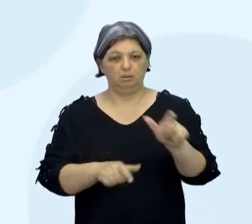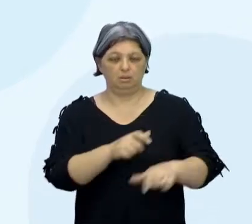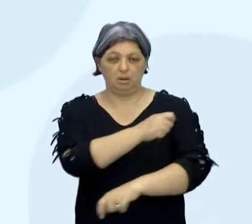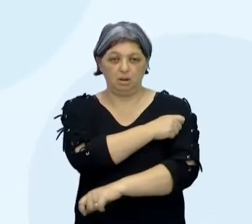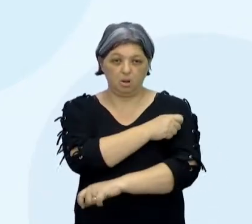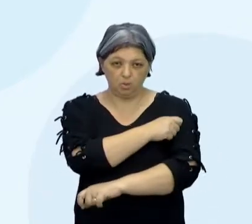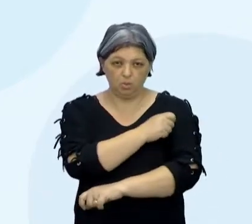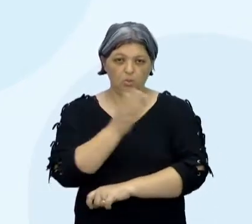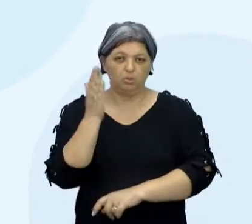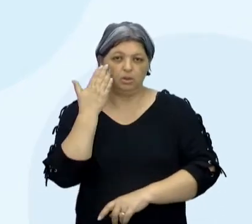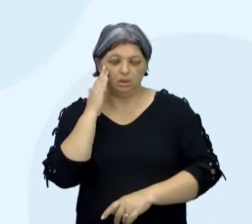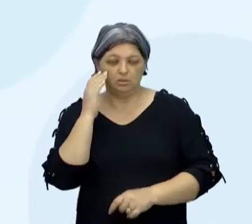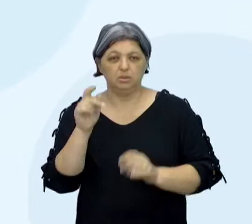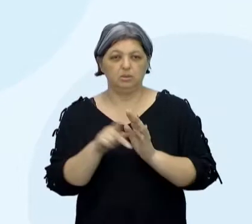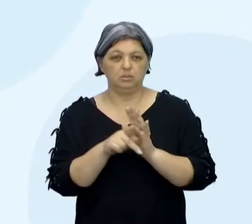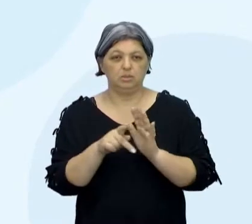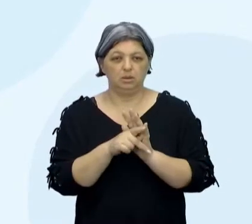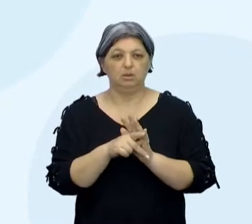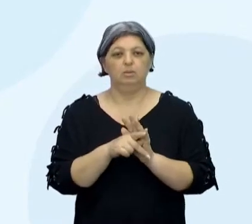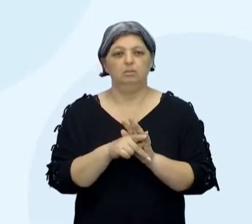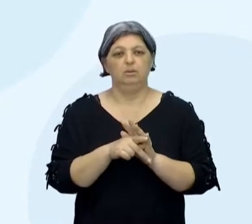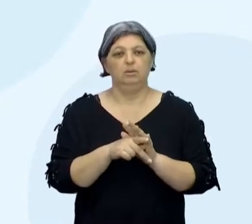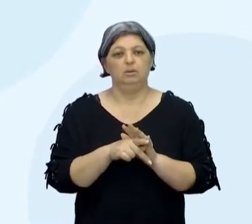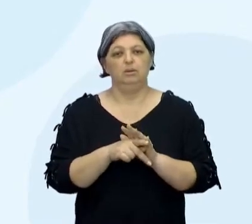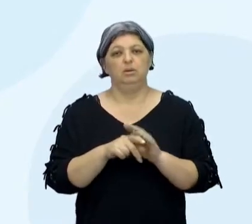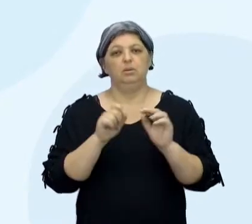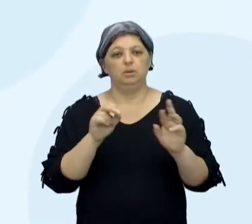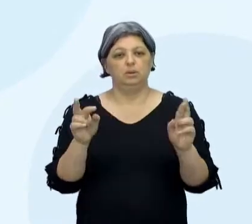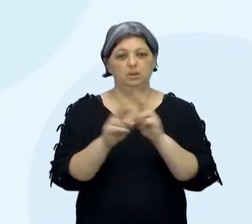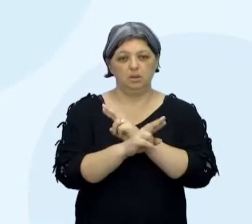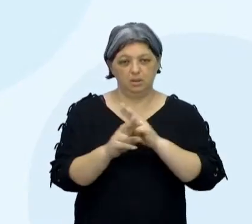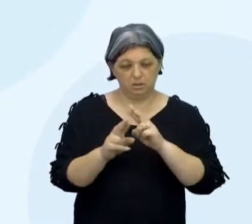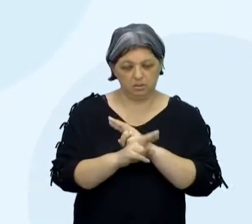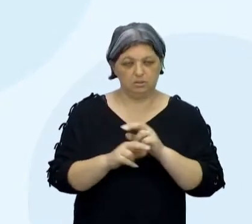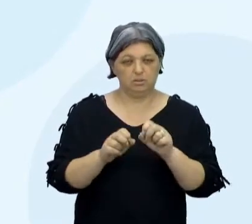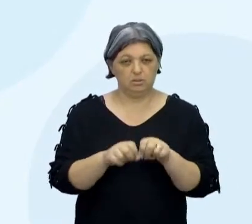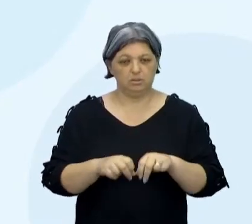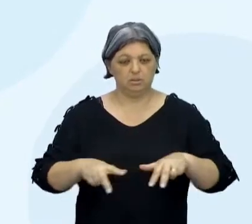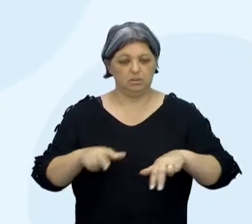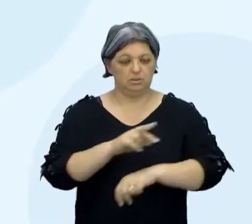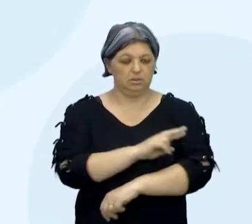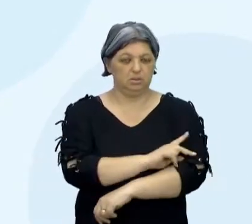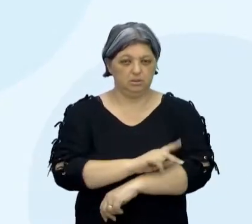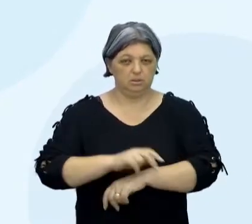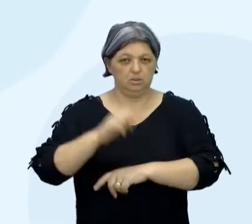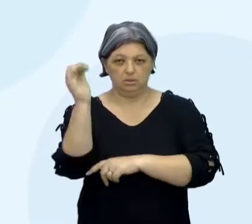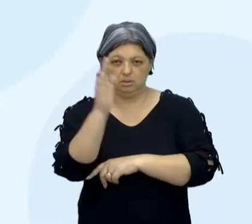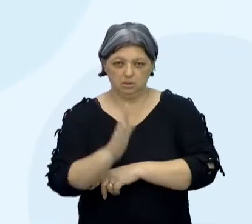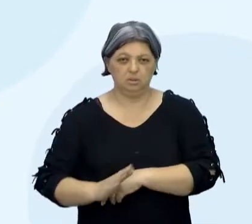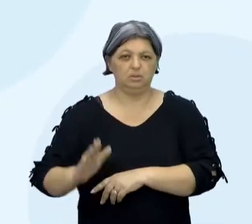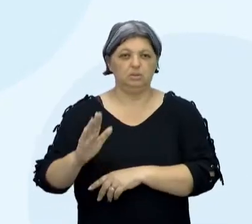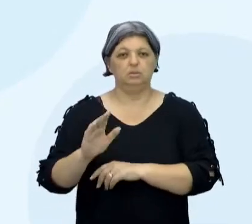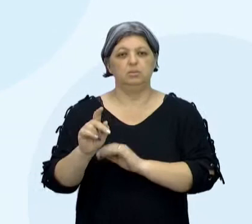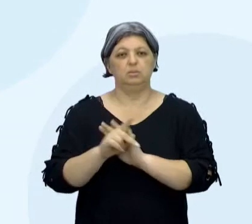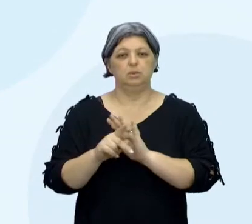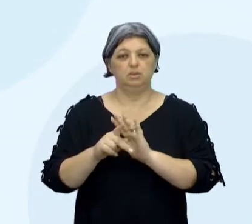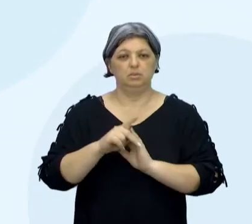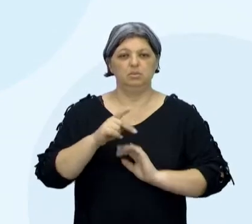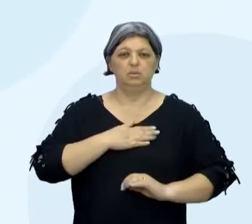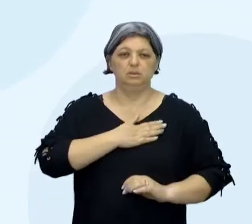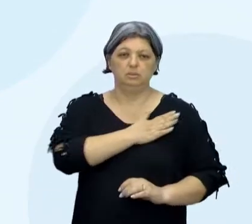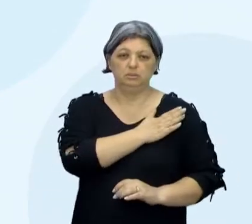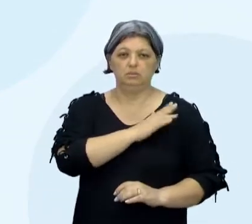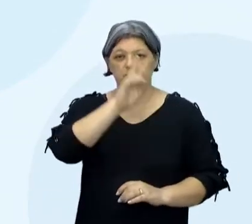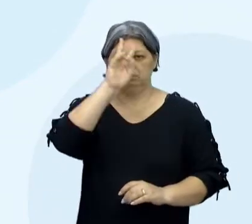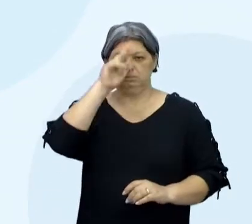à questões étnico-raciais no Brasil e no mundo tais como eurocentrismo racismo e